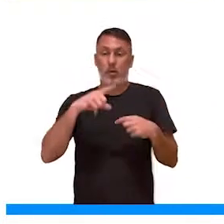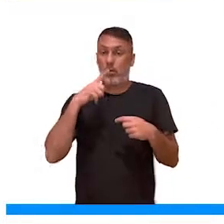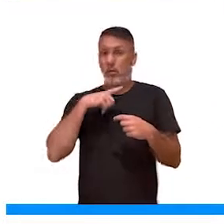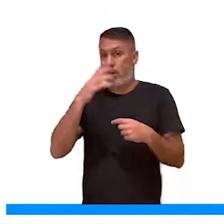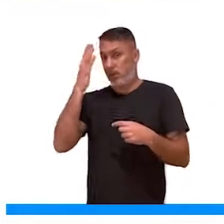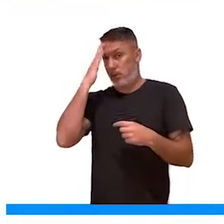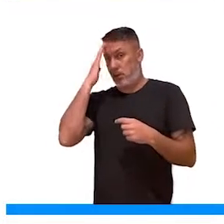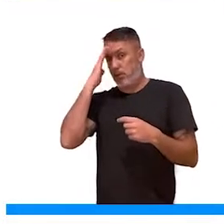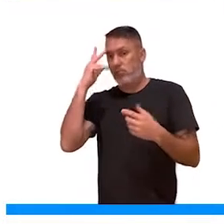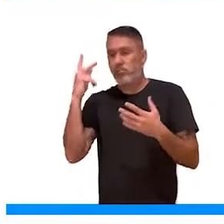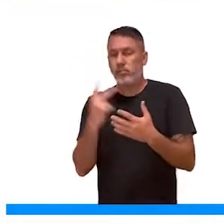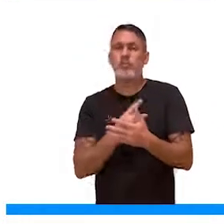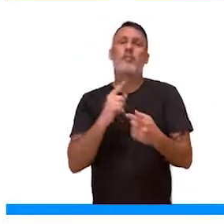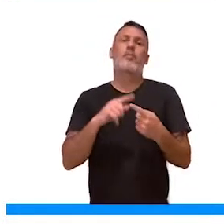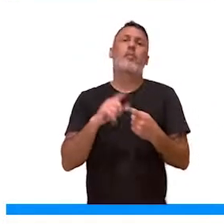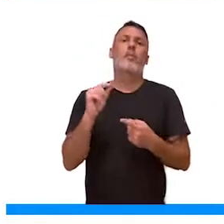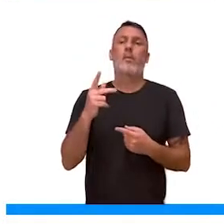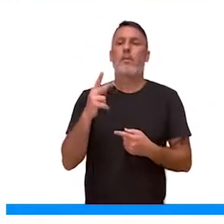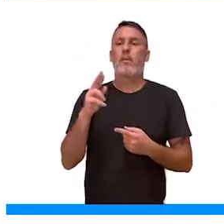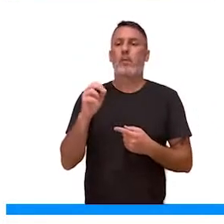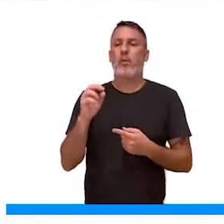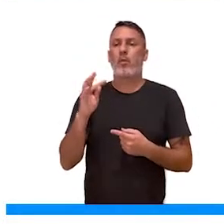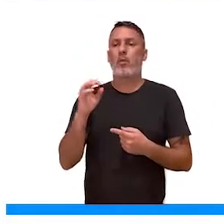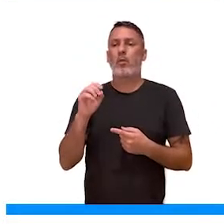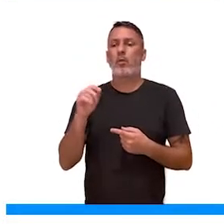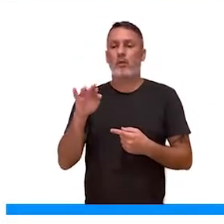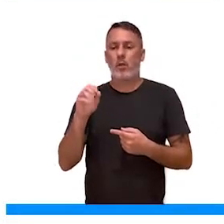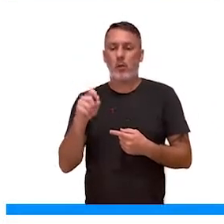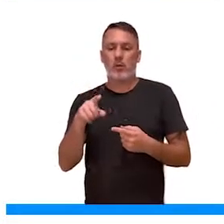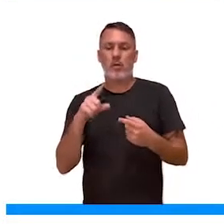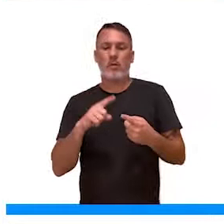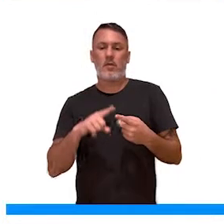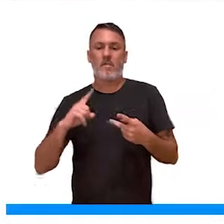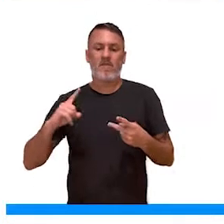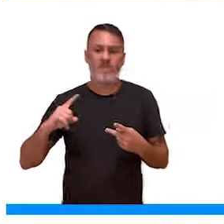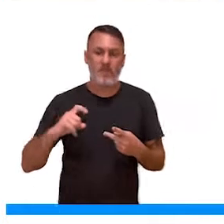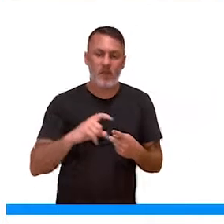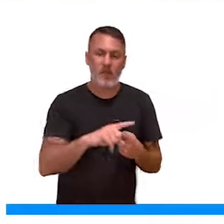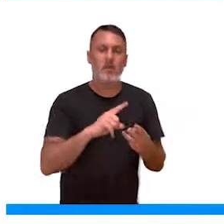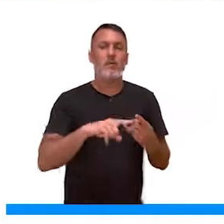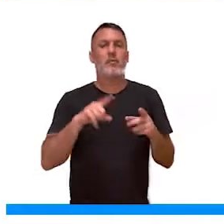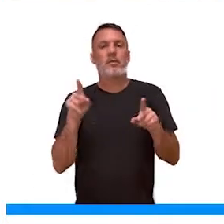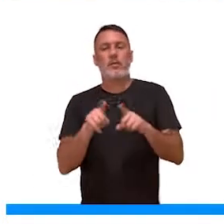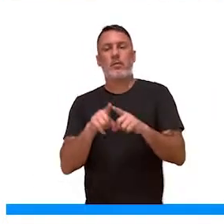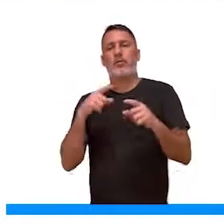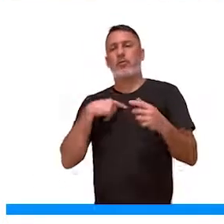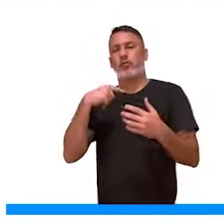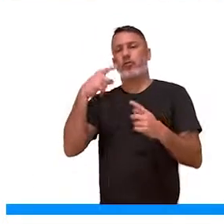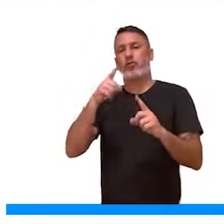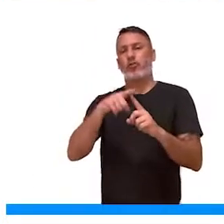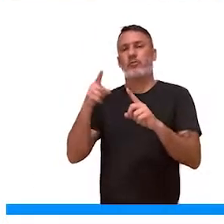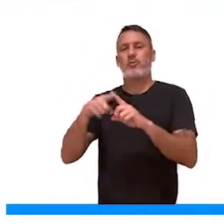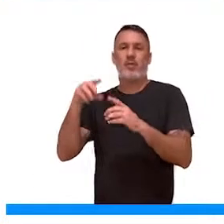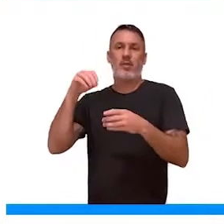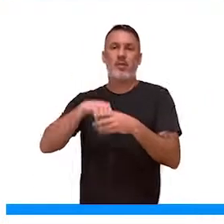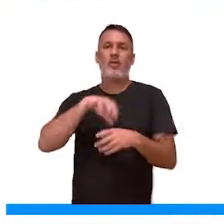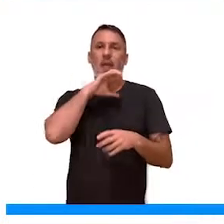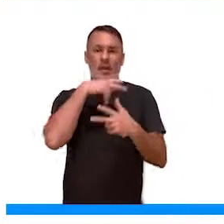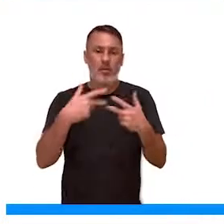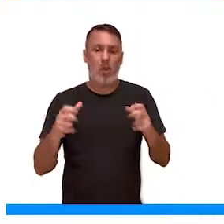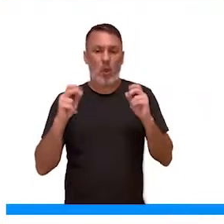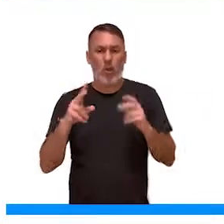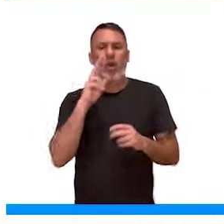Então, a gente vai ter aí protozoários, teremos vermes e teremos artrópodes dentro do reino